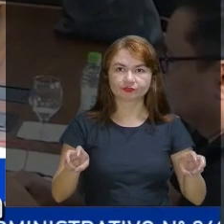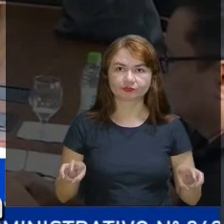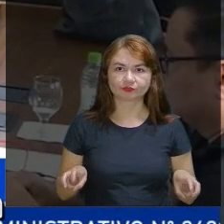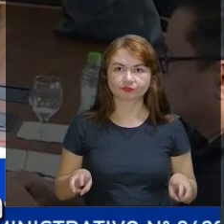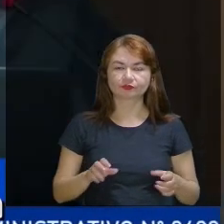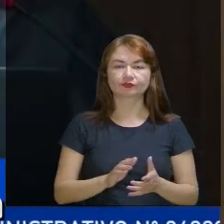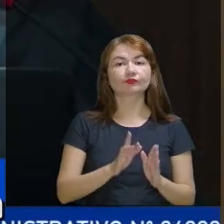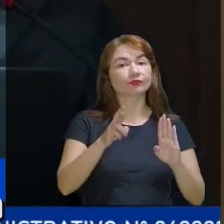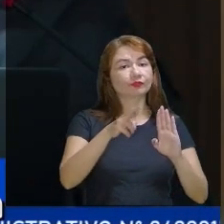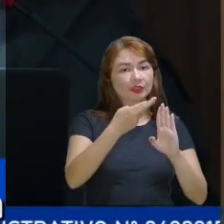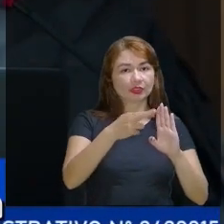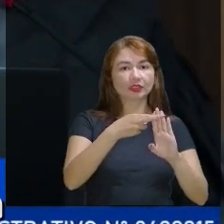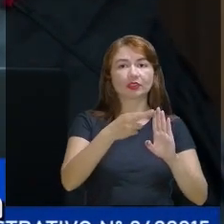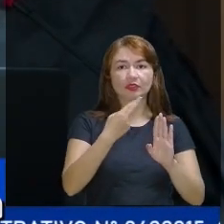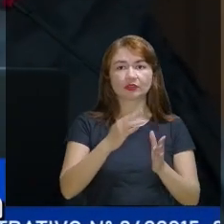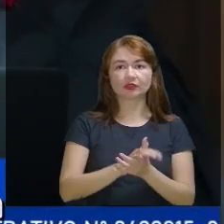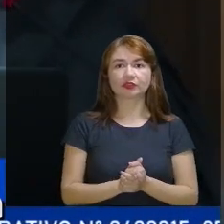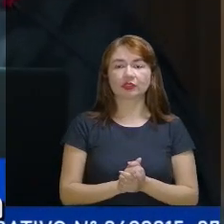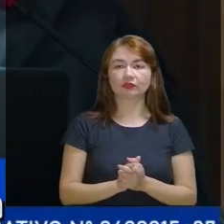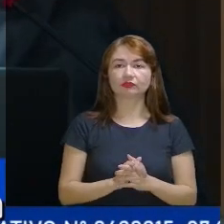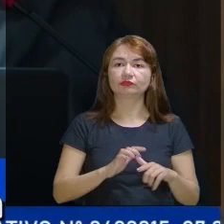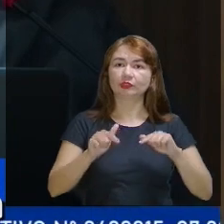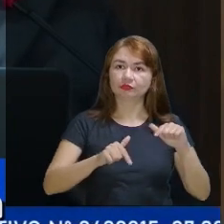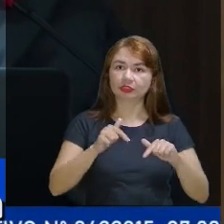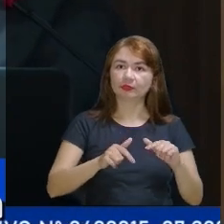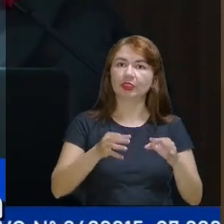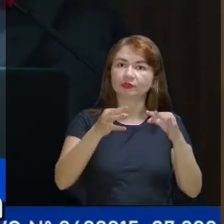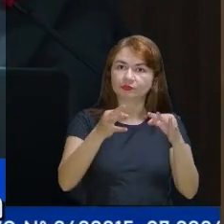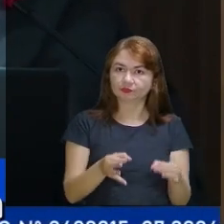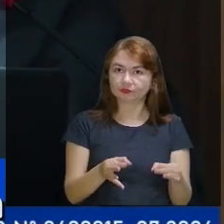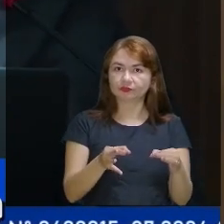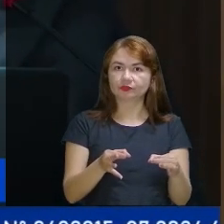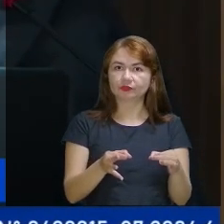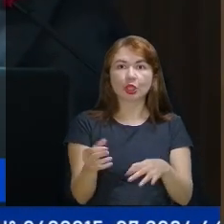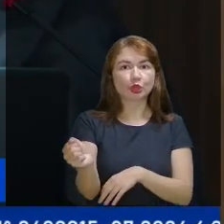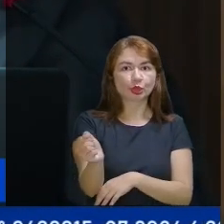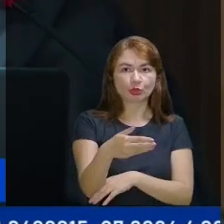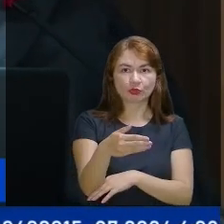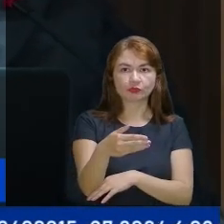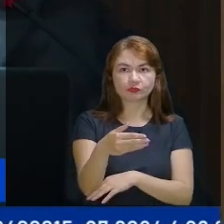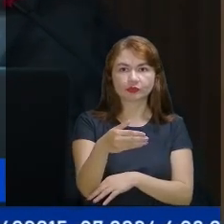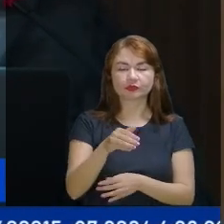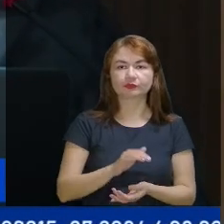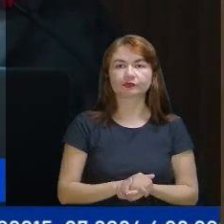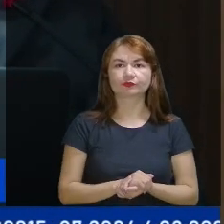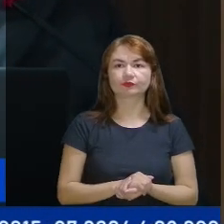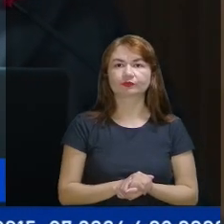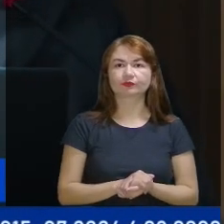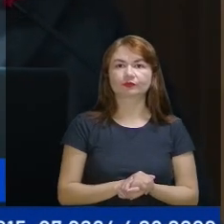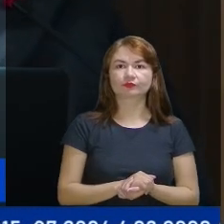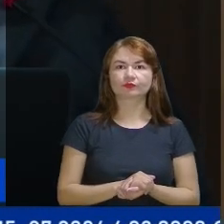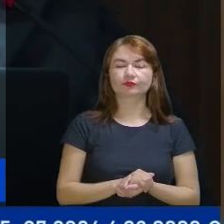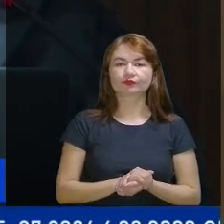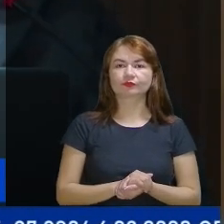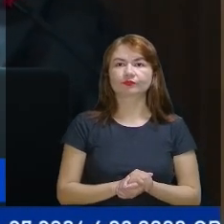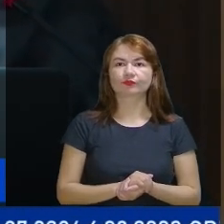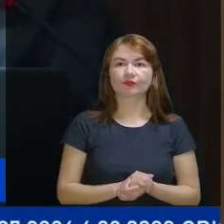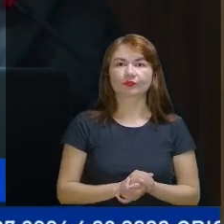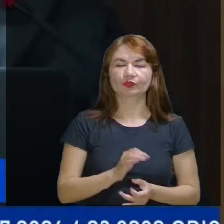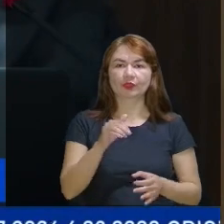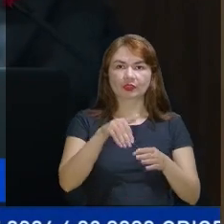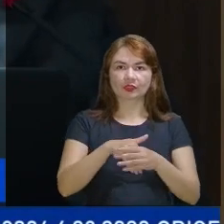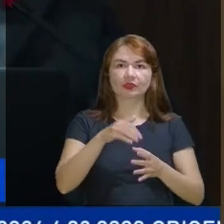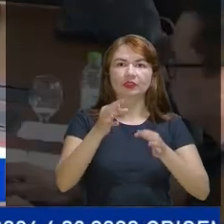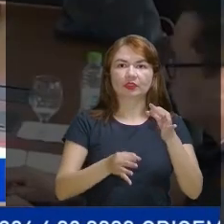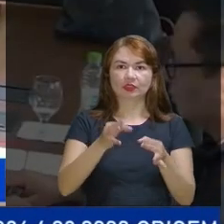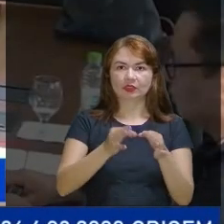resolução é uma ação afirmativa, inédita, entre os tribunais eleitorais brasileiros, que